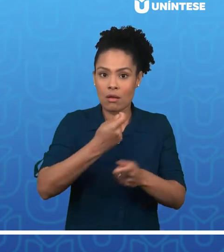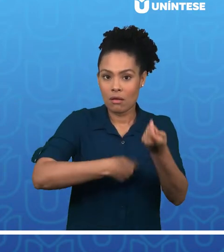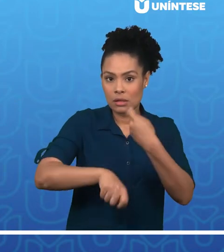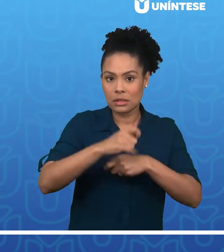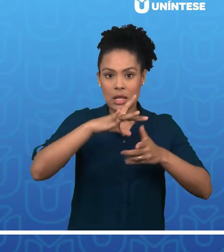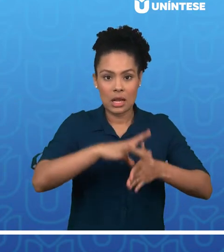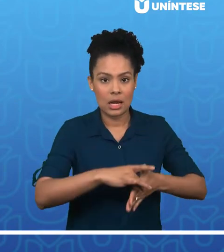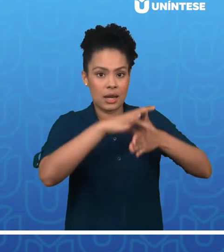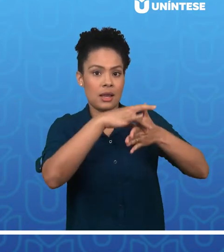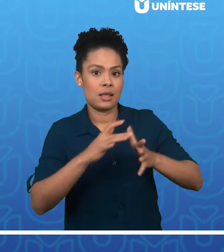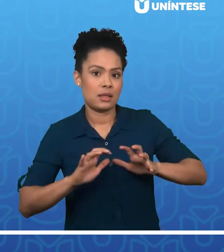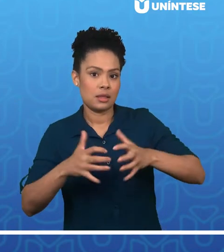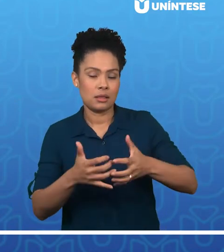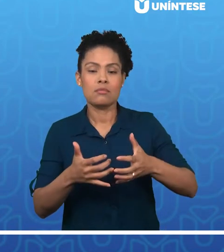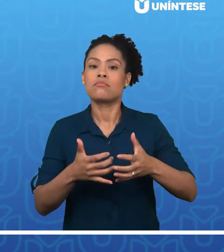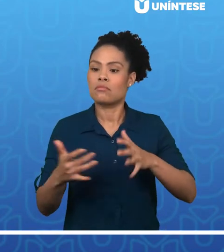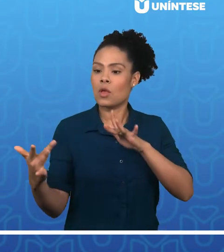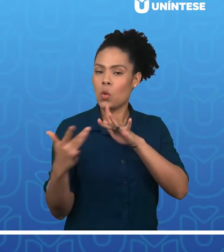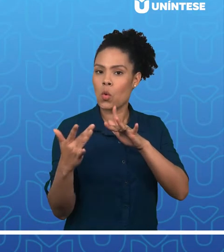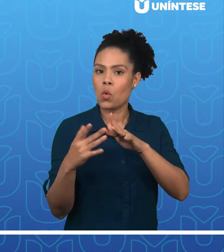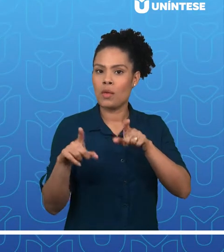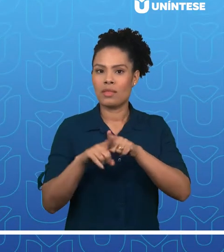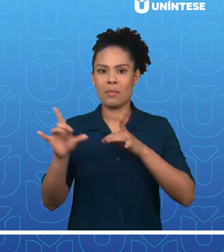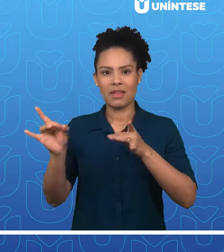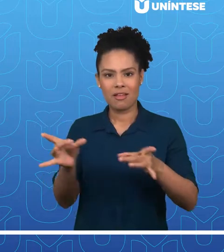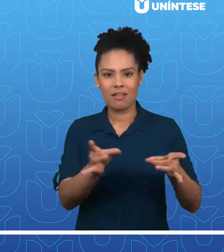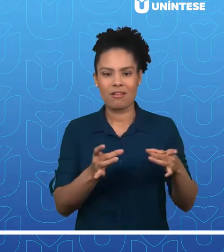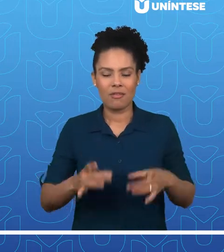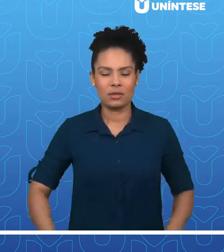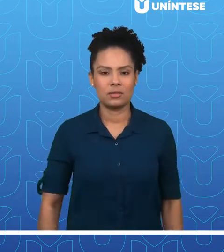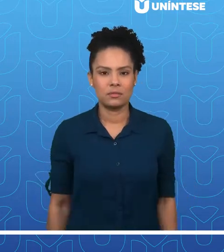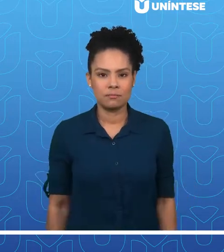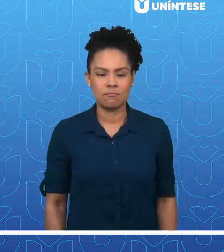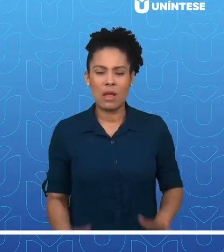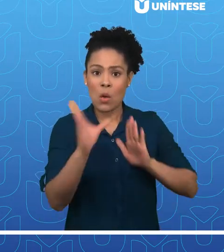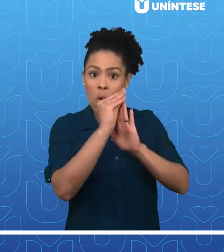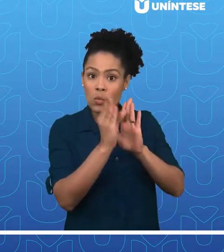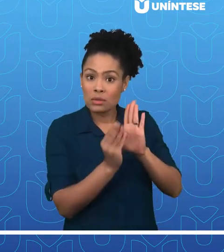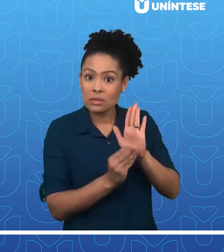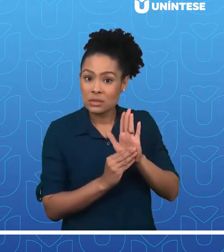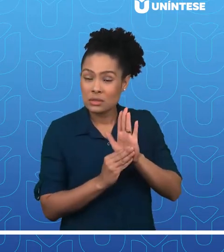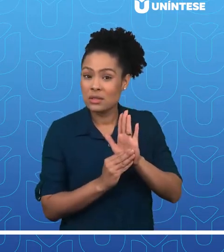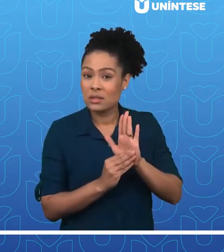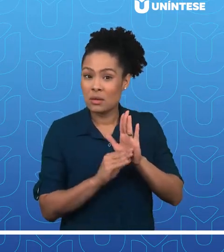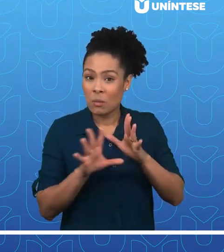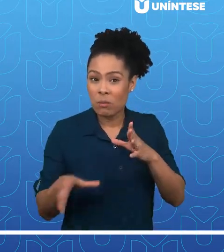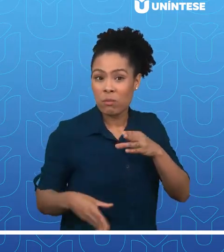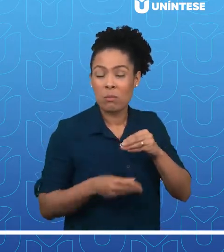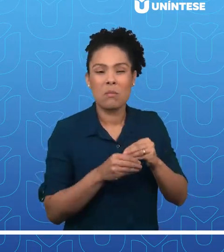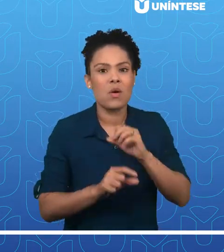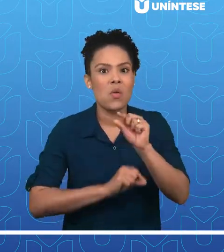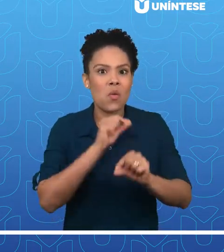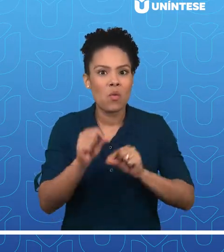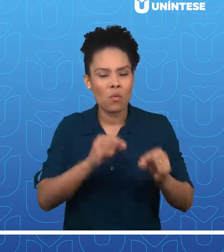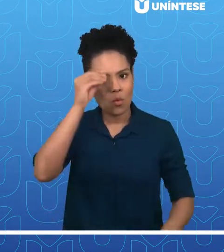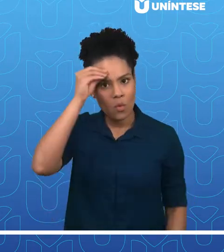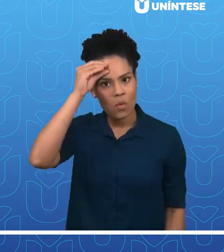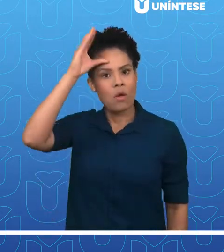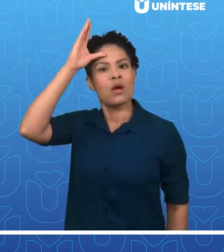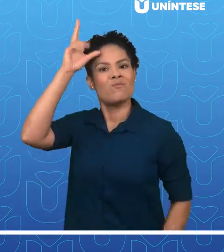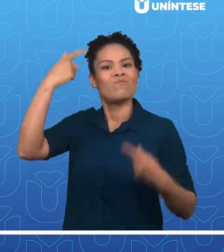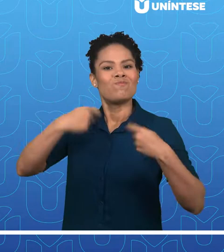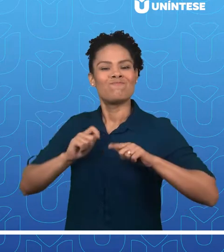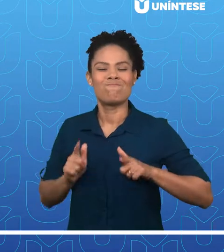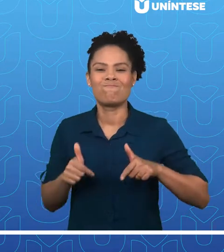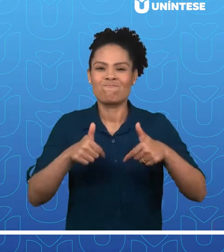empresa, liderando a equipe de atendimento e vendas. Com todo esse conteúdo, a pessoa sai da faculdade com os conhecimentos